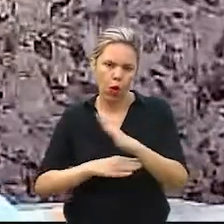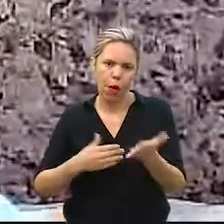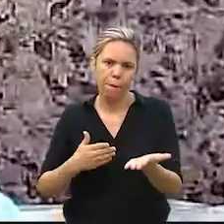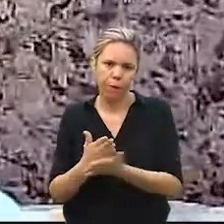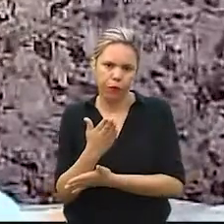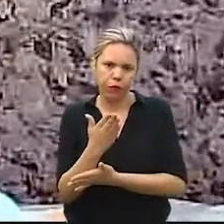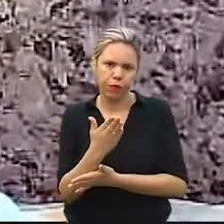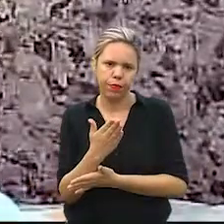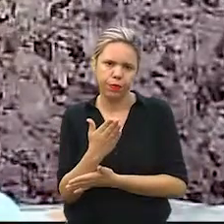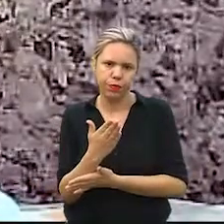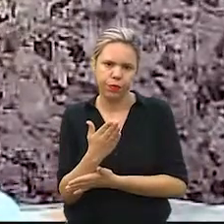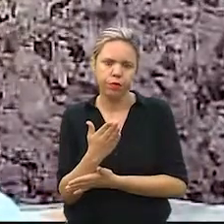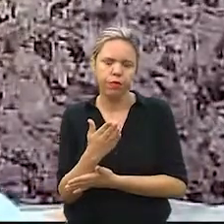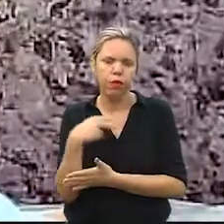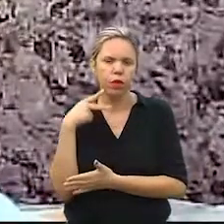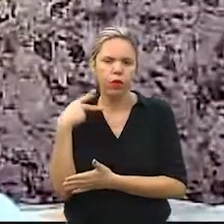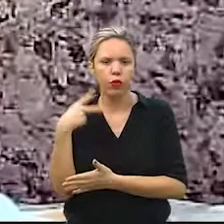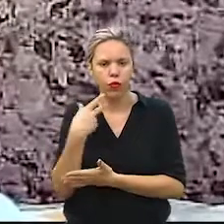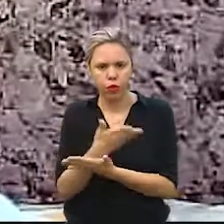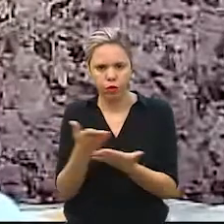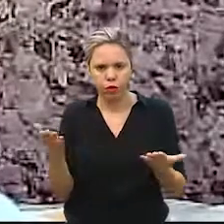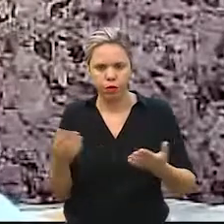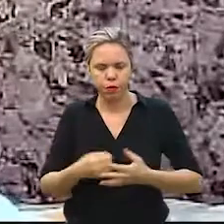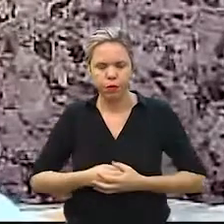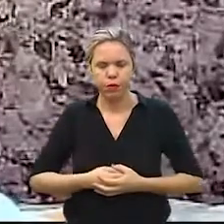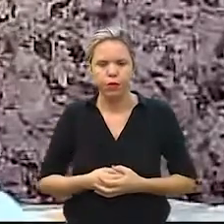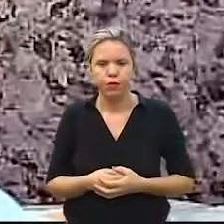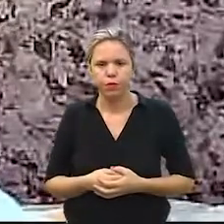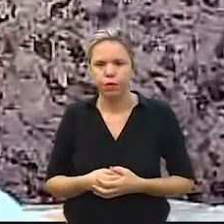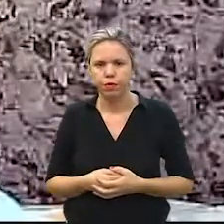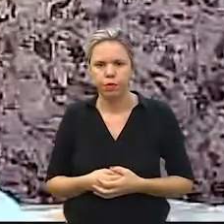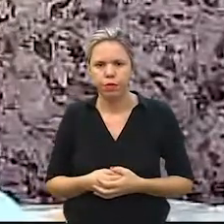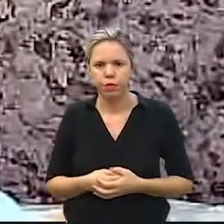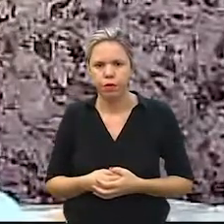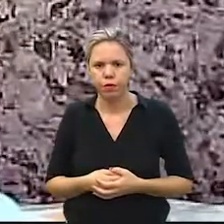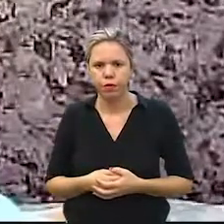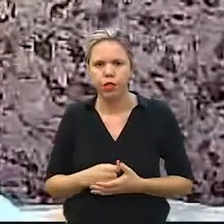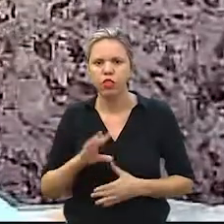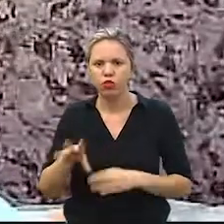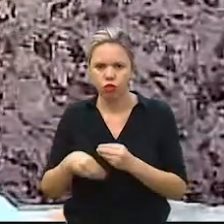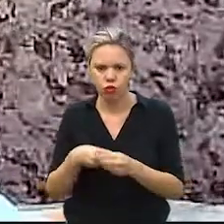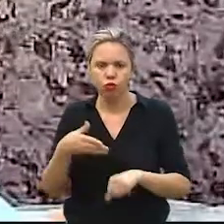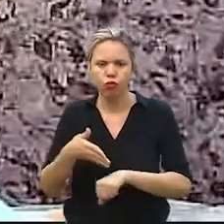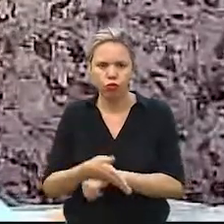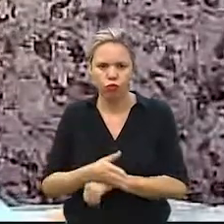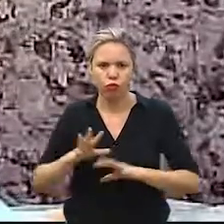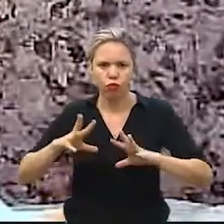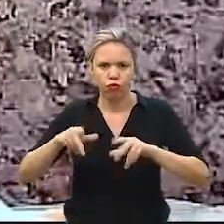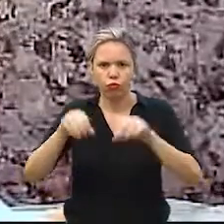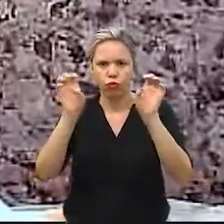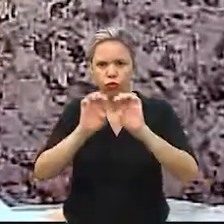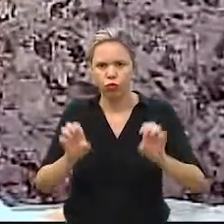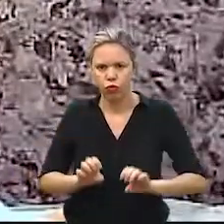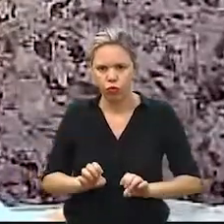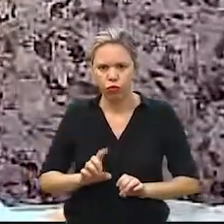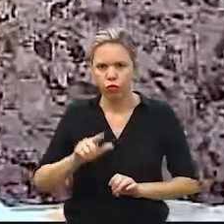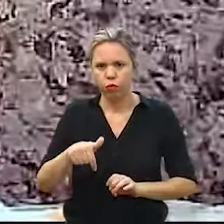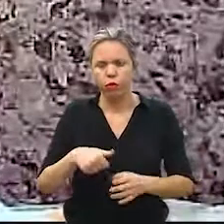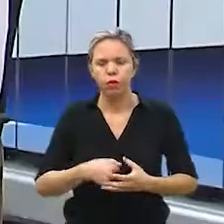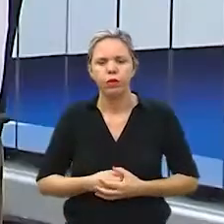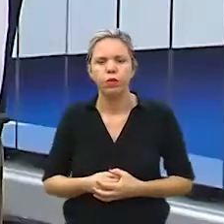aí pelos próprios vereadores. Né? Então, mas ele acaba compondo toda essa estrutura